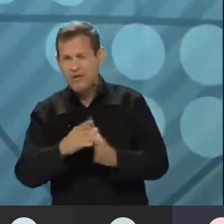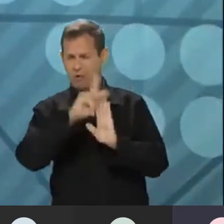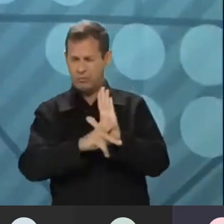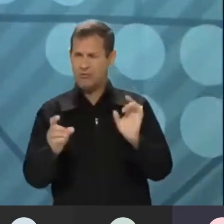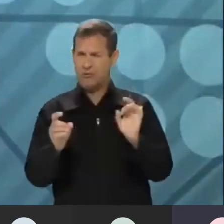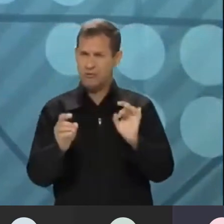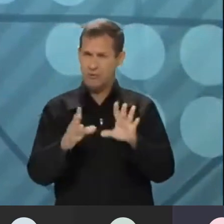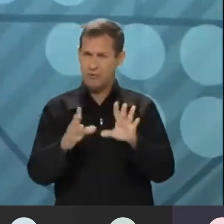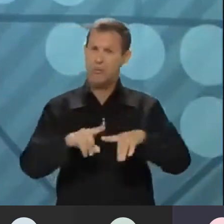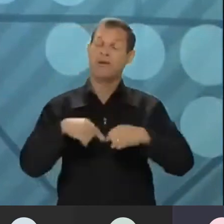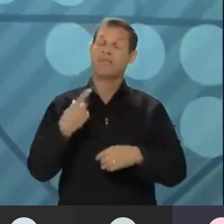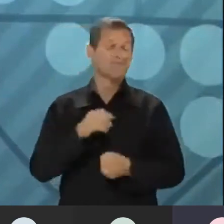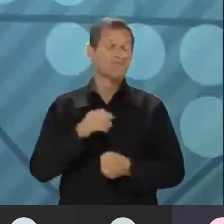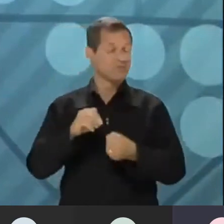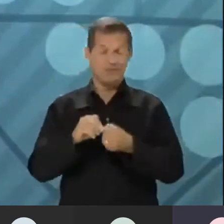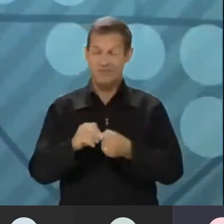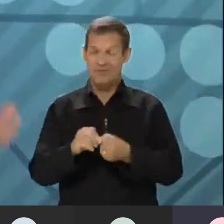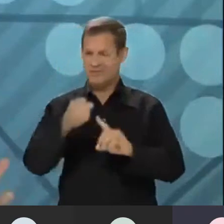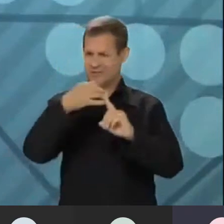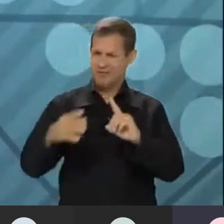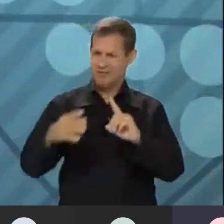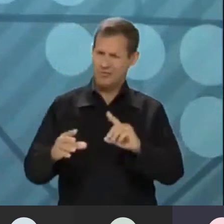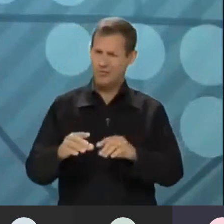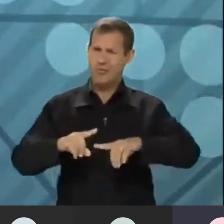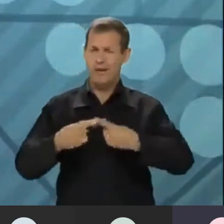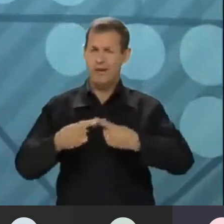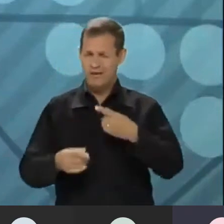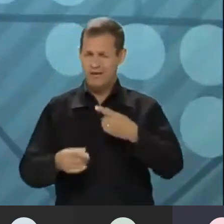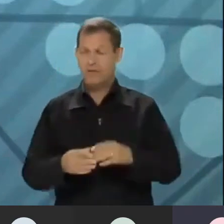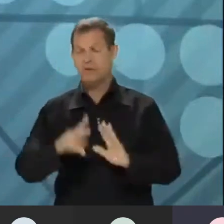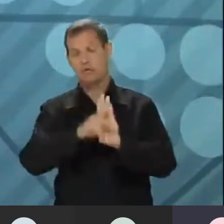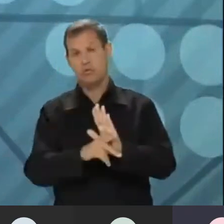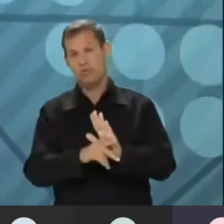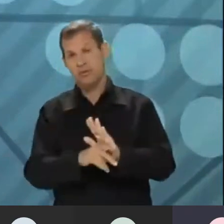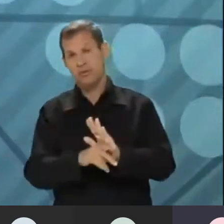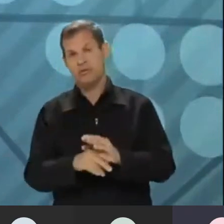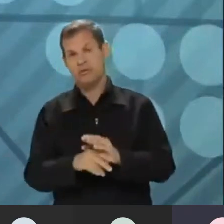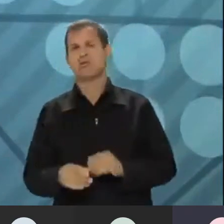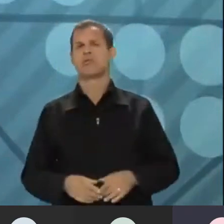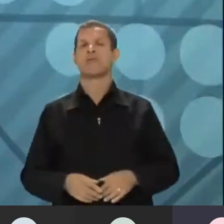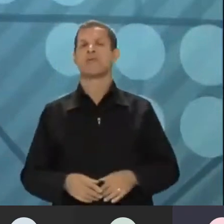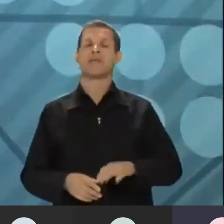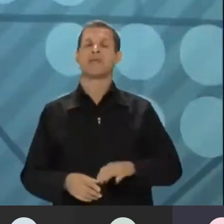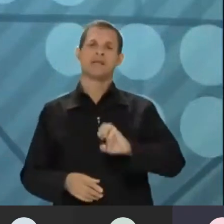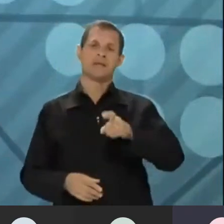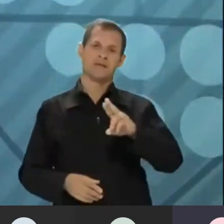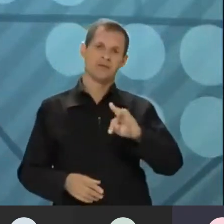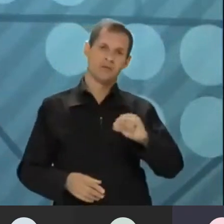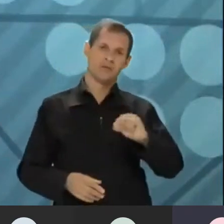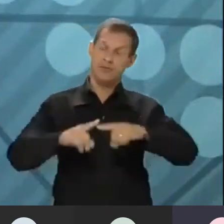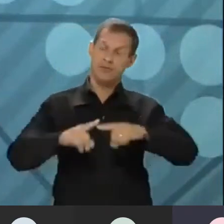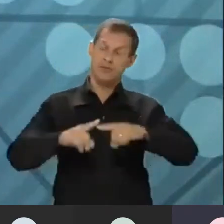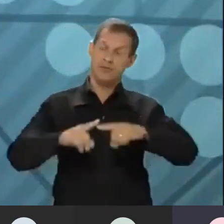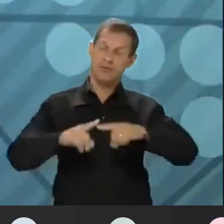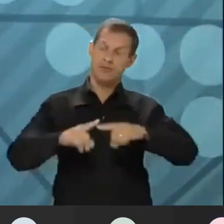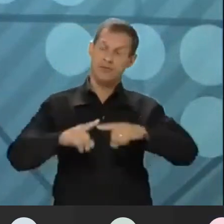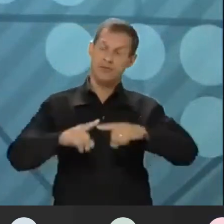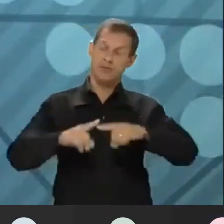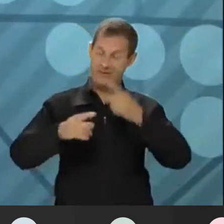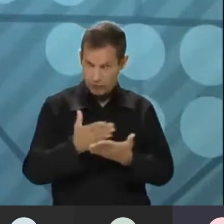já no projeto propriamente dito, né? A gente não fez grandes detalhamentos pensando no projeto executivo propriamente dito, porque a gente está pensando nessas